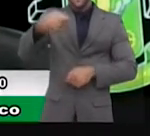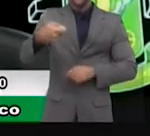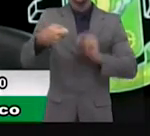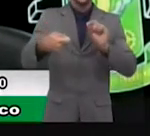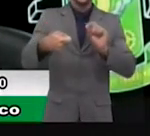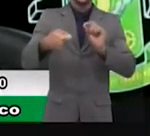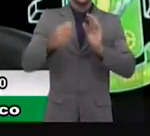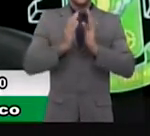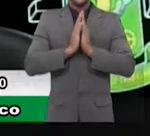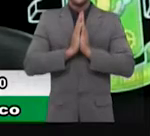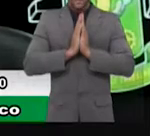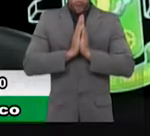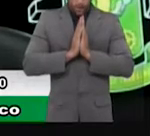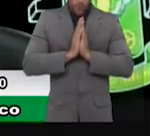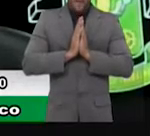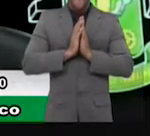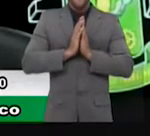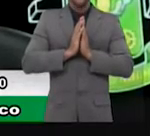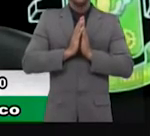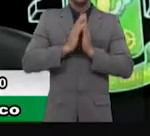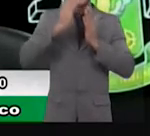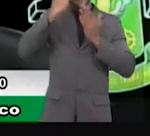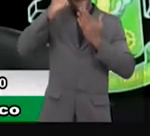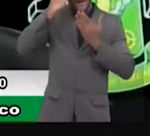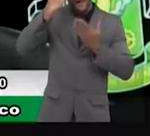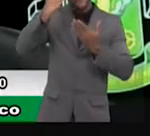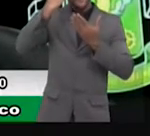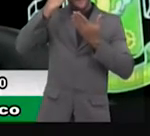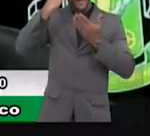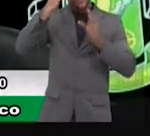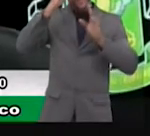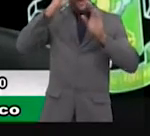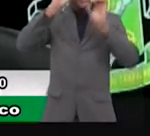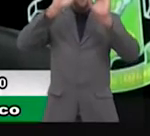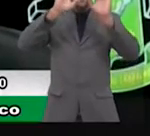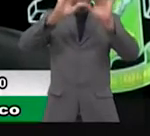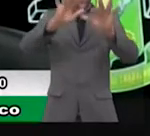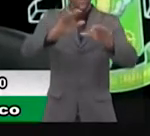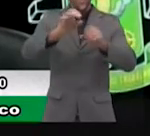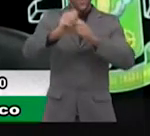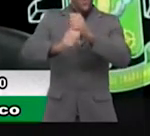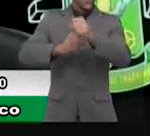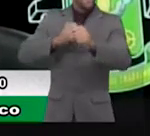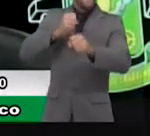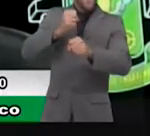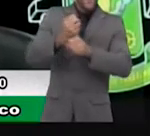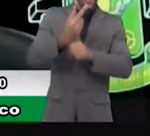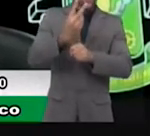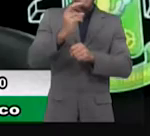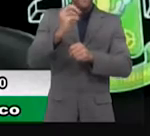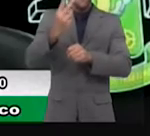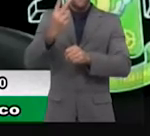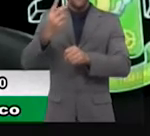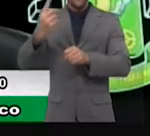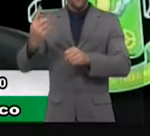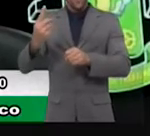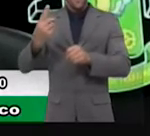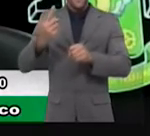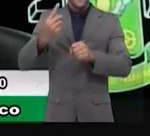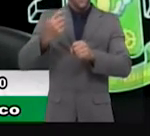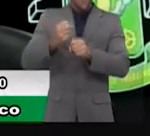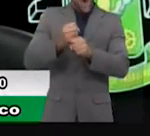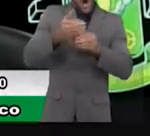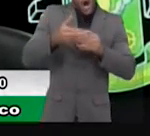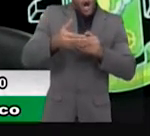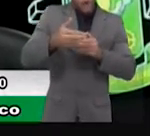Muito obrigado, Deus abençoe a todos. E que 2021 seja um ano de muito progresso, de